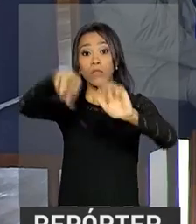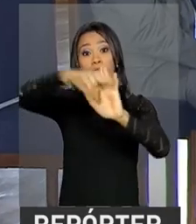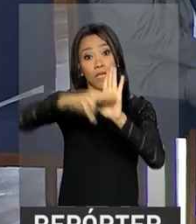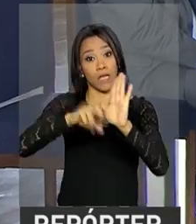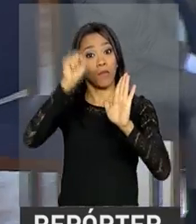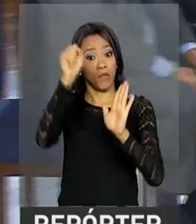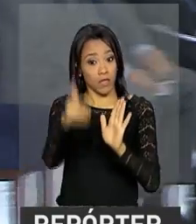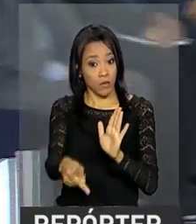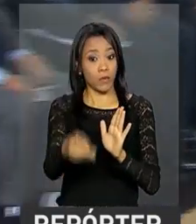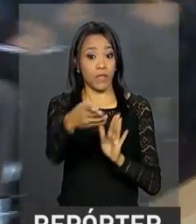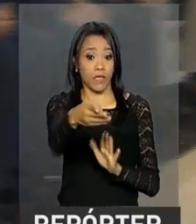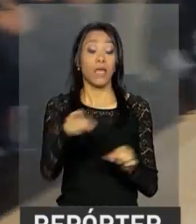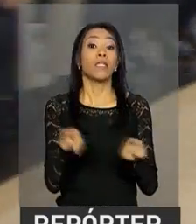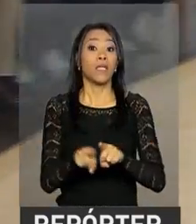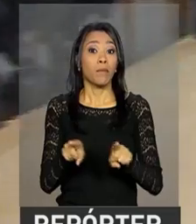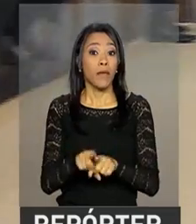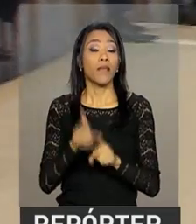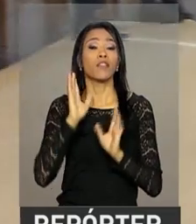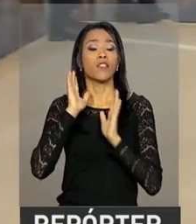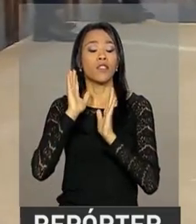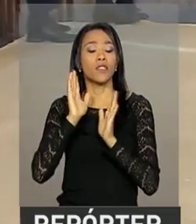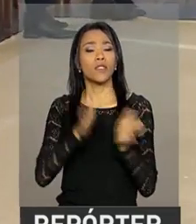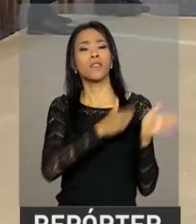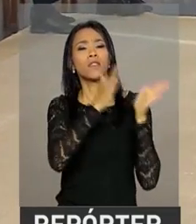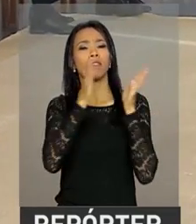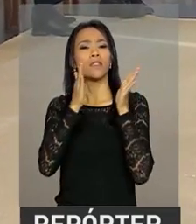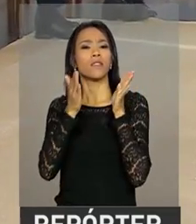fez também com a reforma do teto,